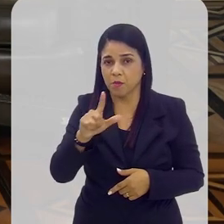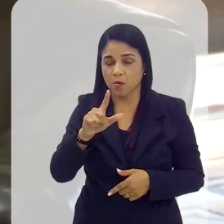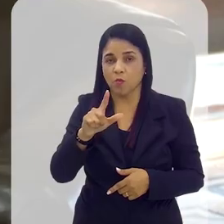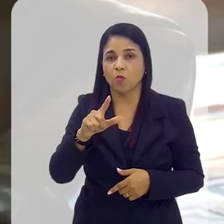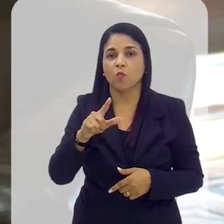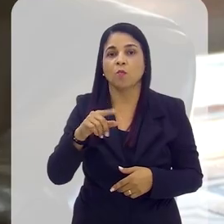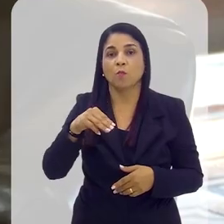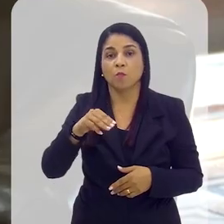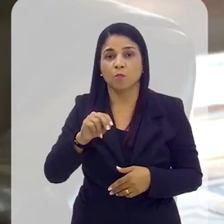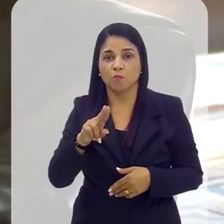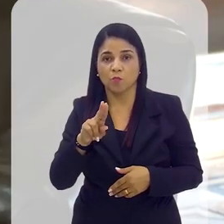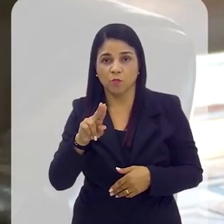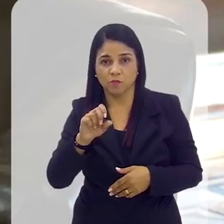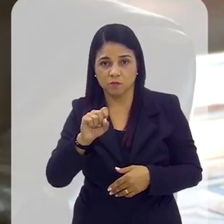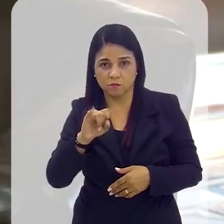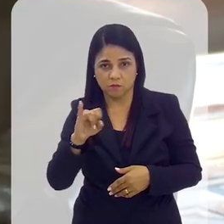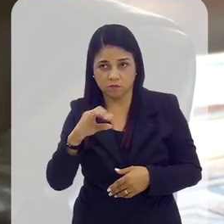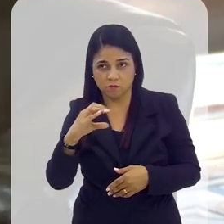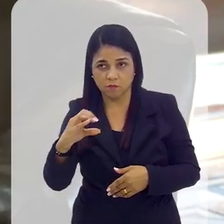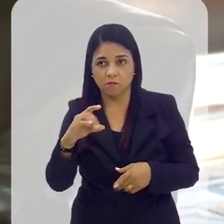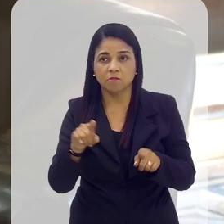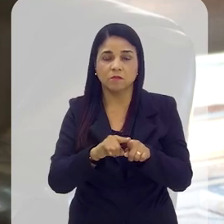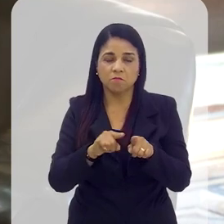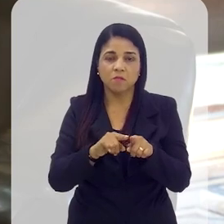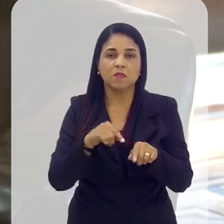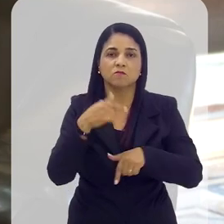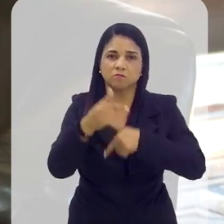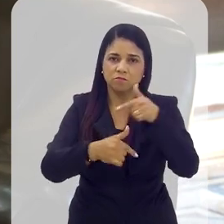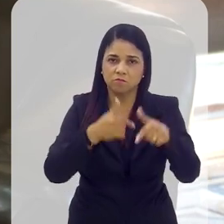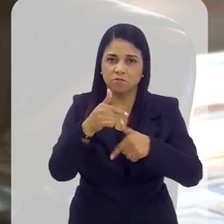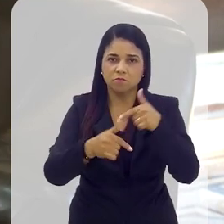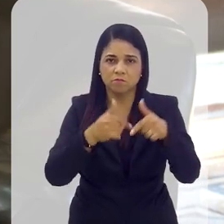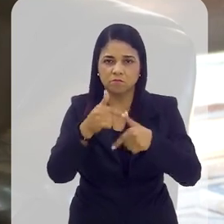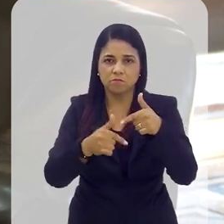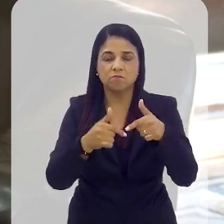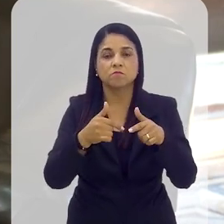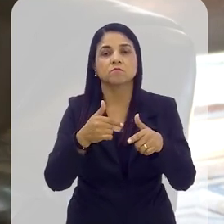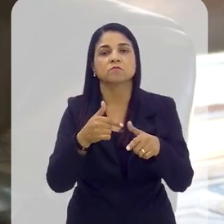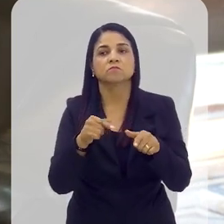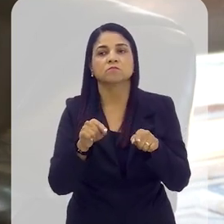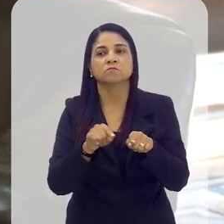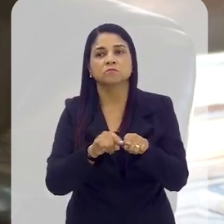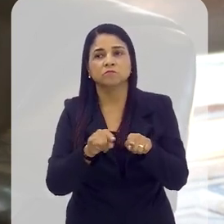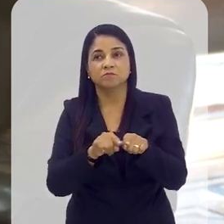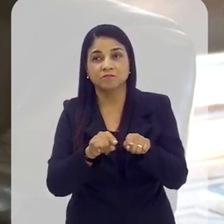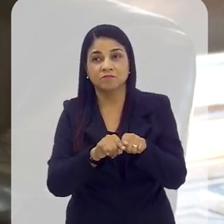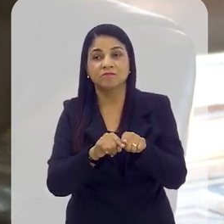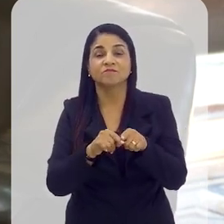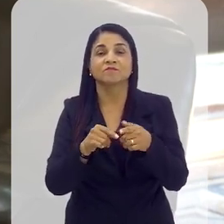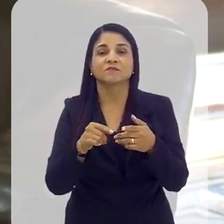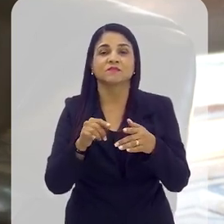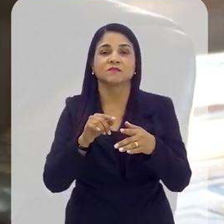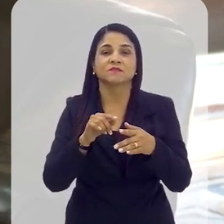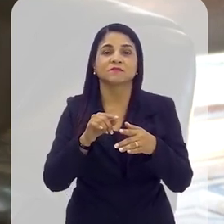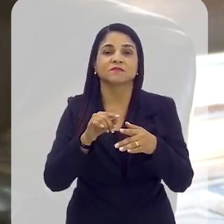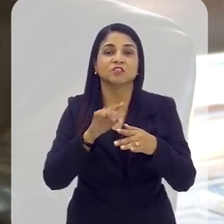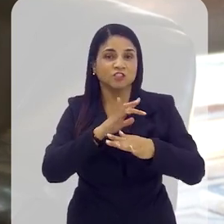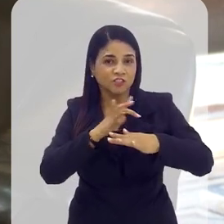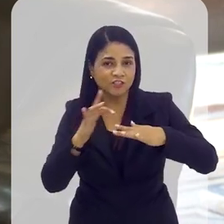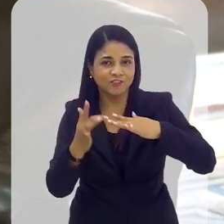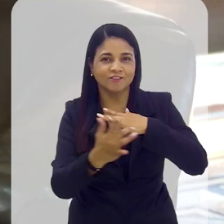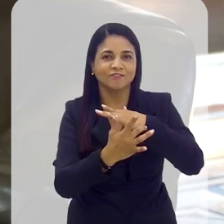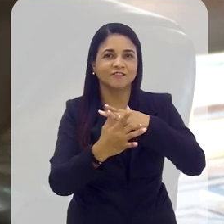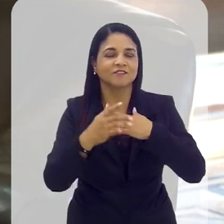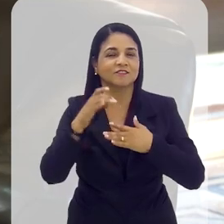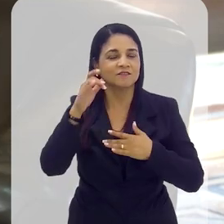Pastor Silas Malafaia, uhum. né? E também sempre estou produzindo lá, os meus trabalhos também estão disponíveis